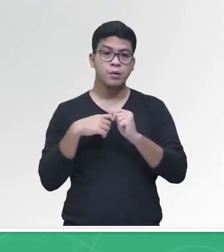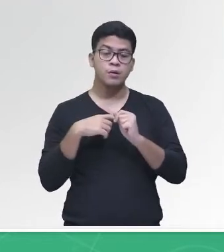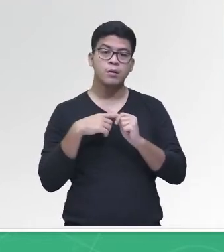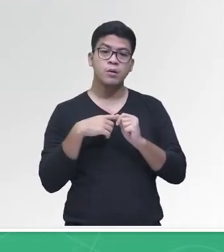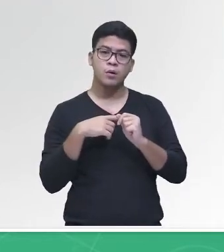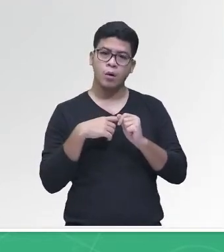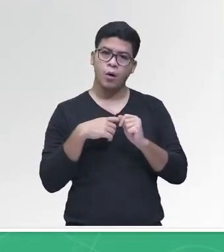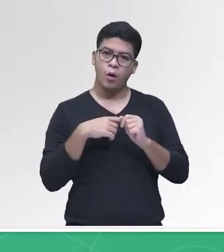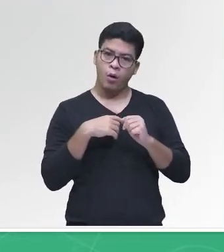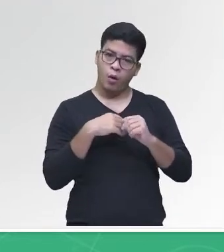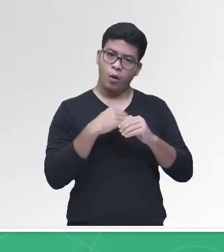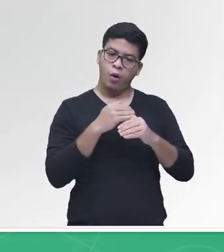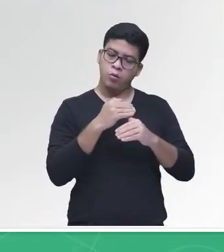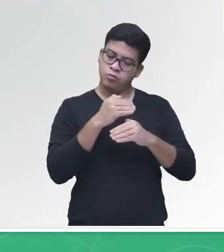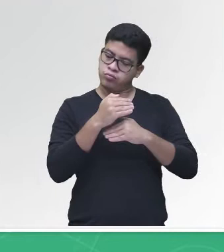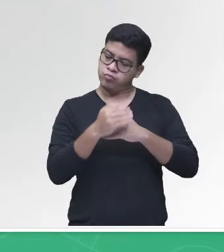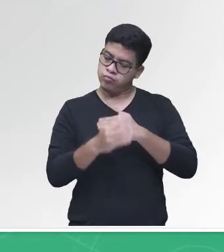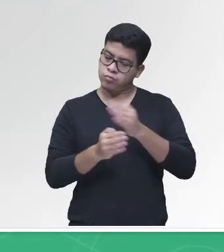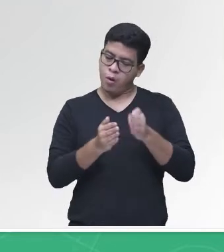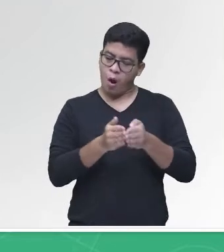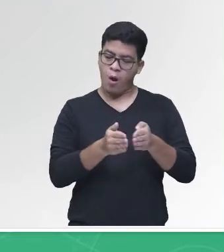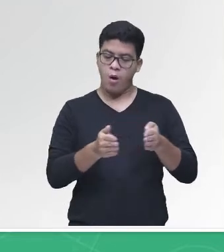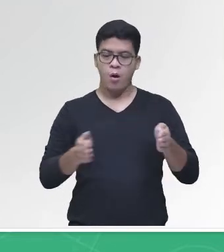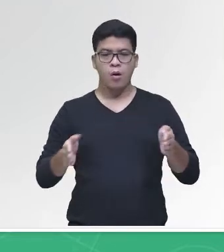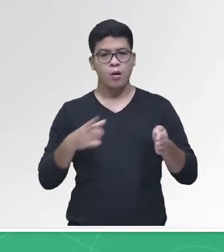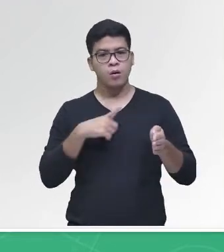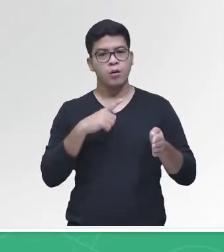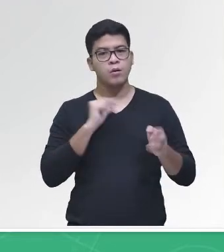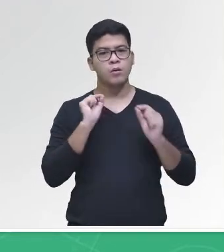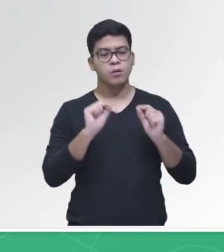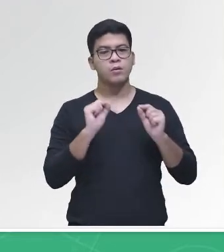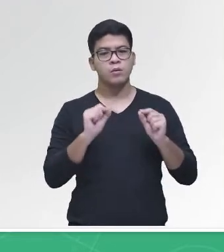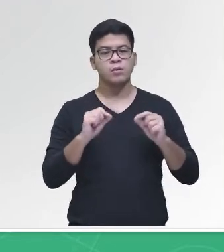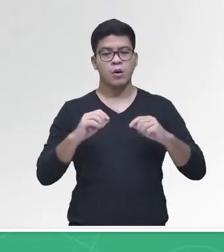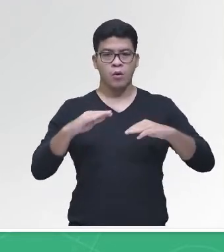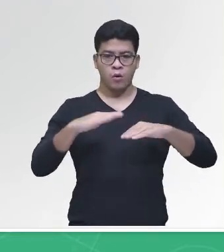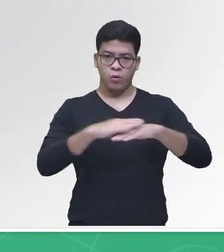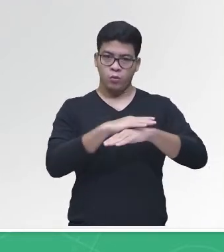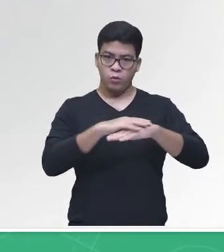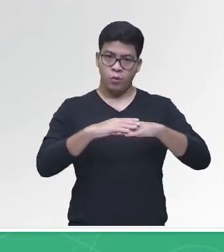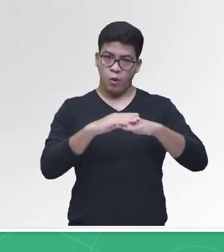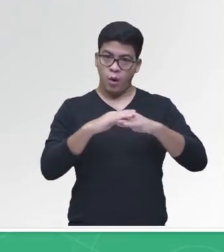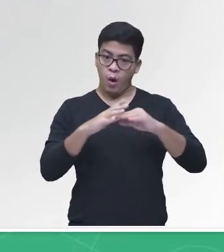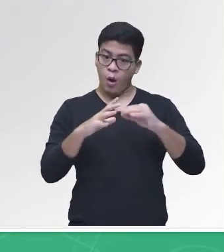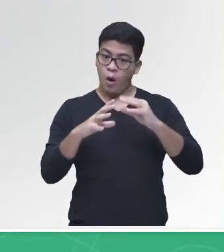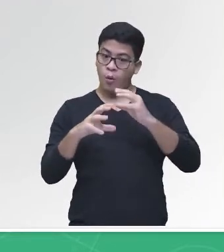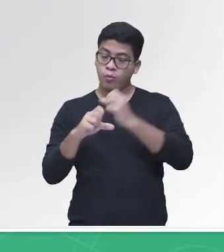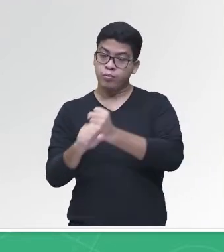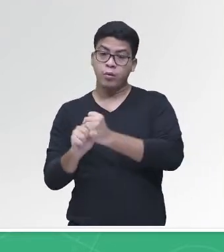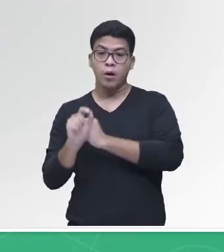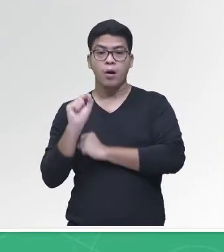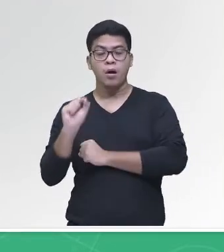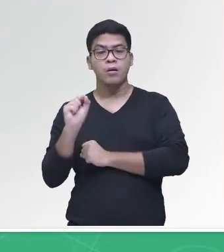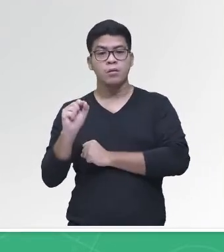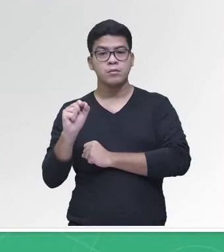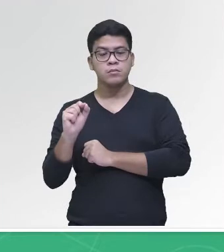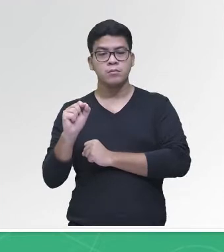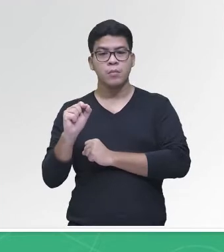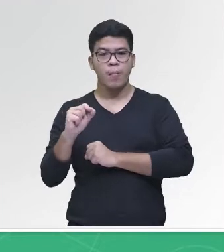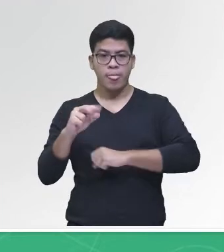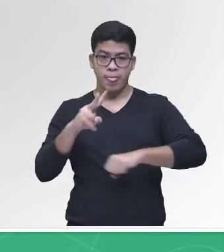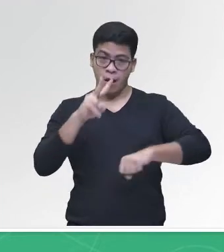Durante a eletrização, você terá no final cargas de